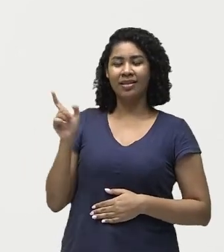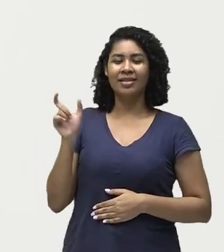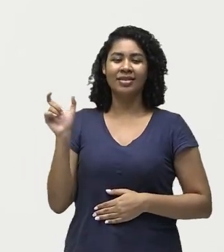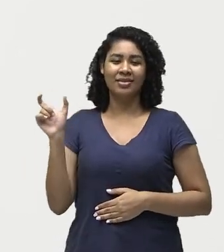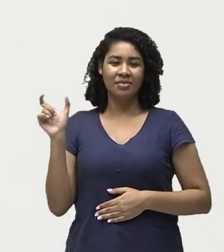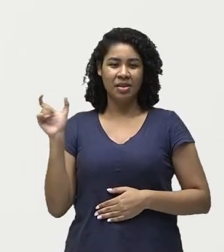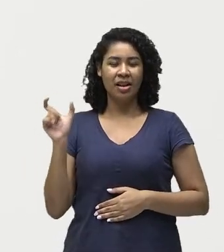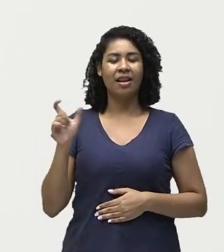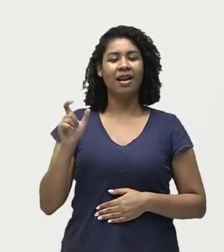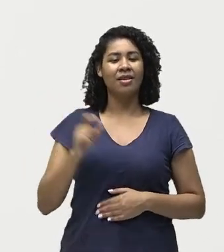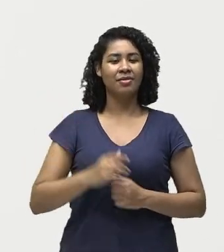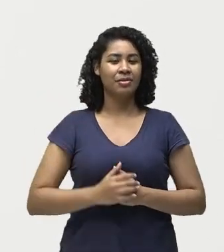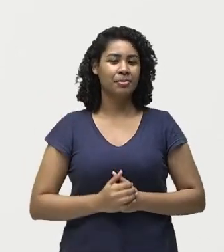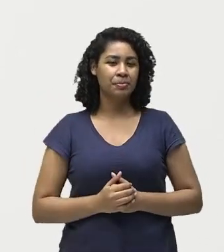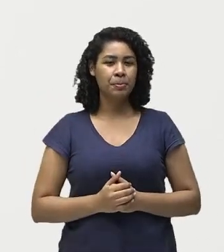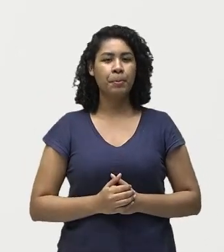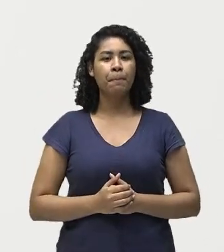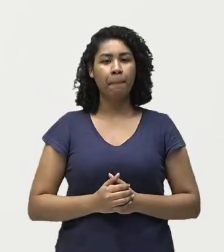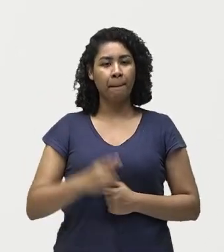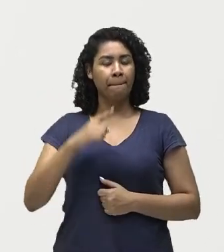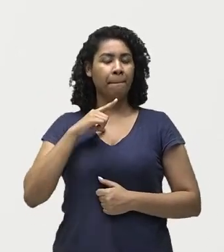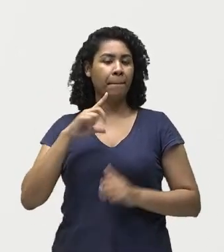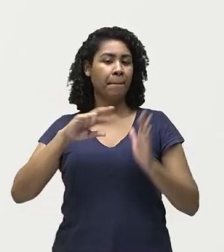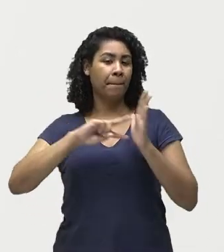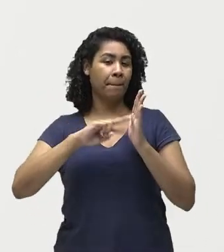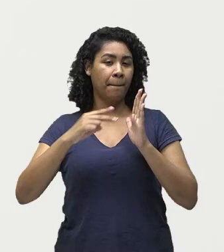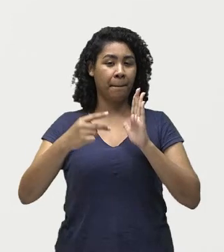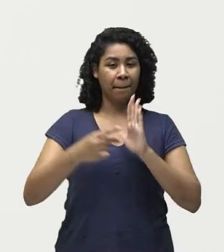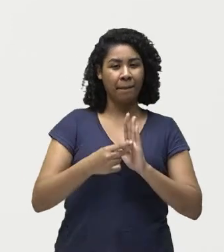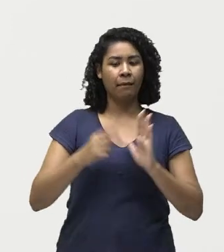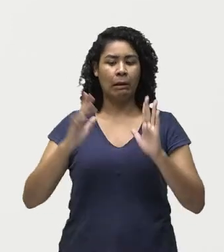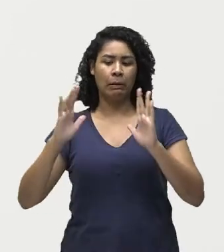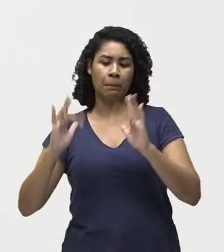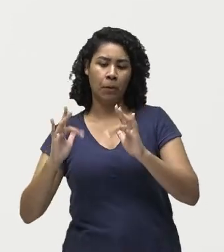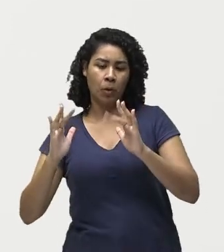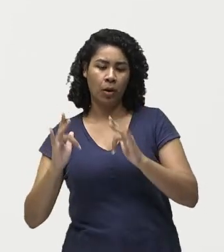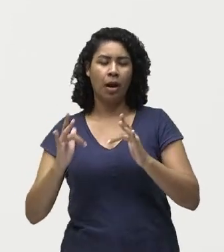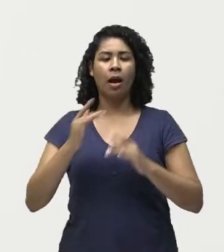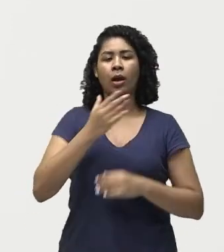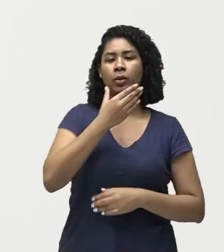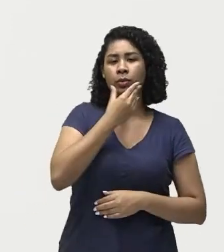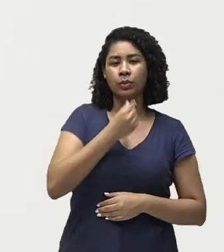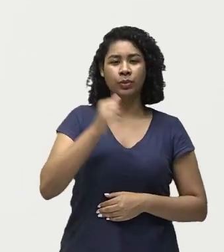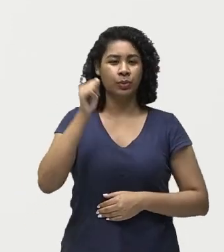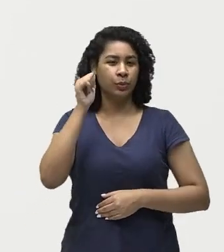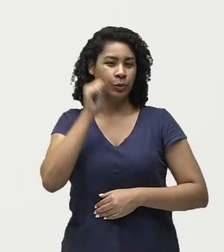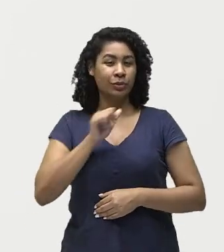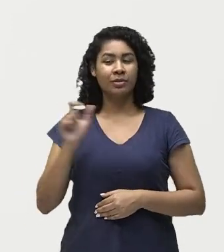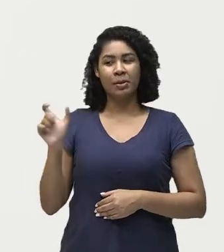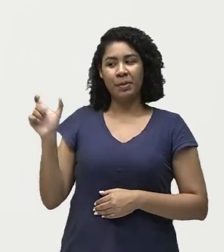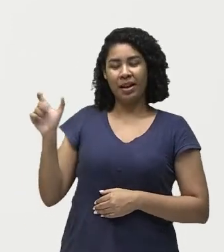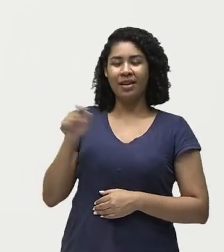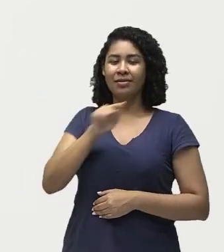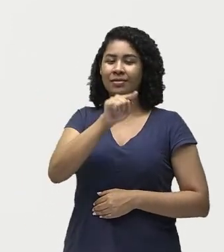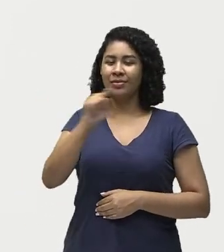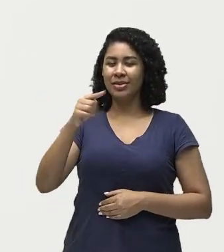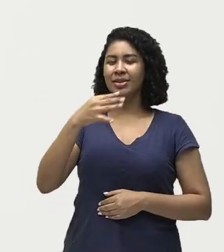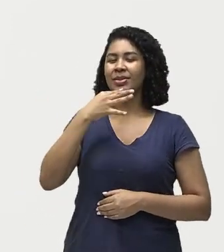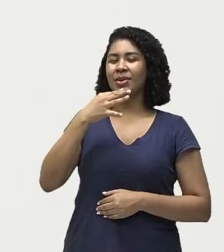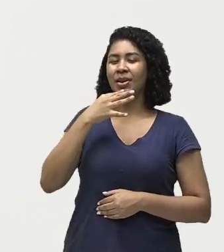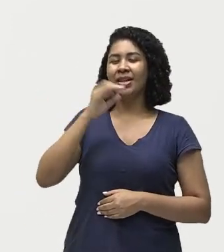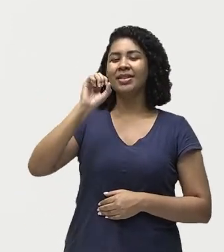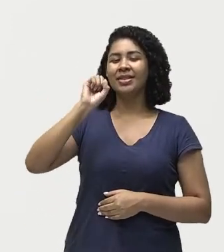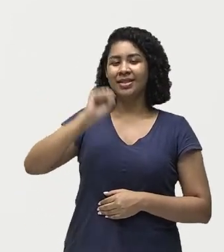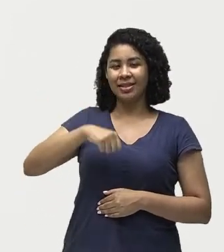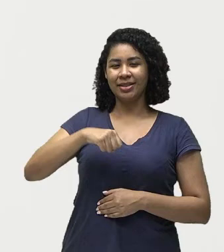que se a gente coloca outra palavrinha já muda o significado para namorado, namorada. Então, é uma palavra que vocês conhecem, né? Olha